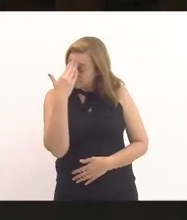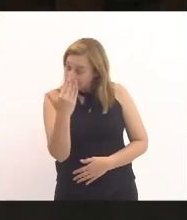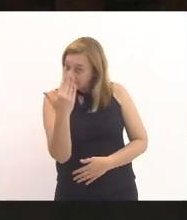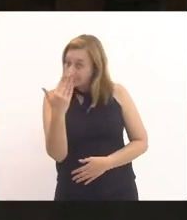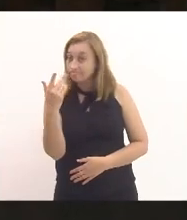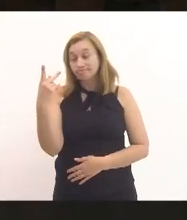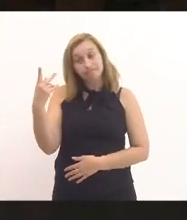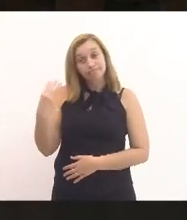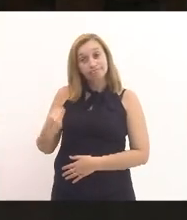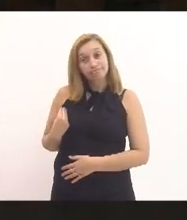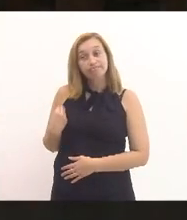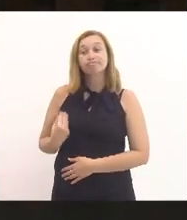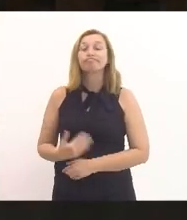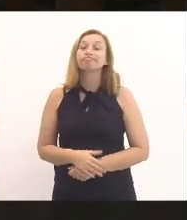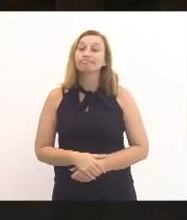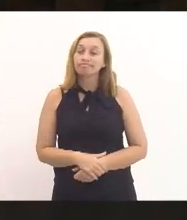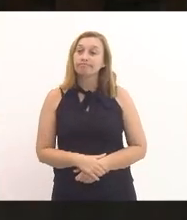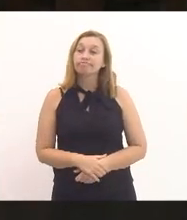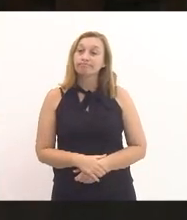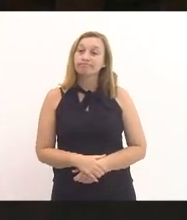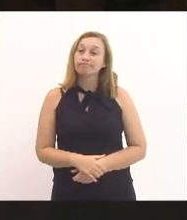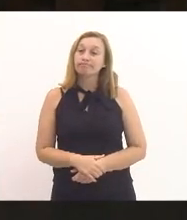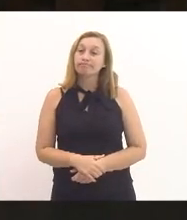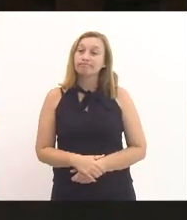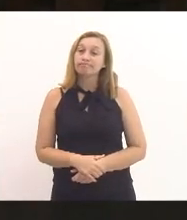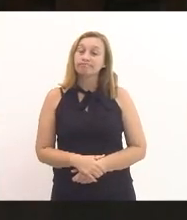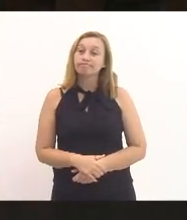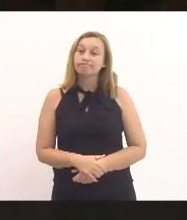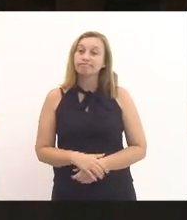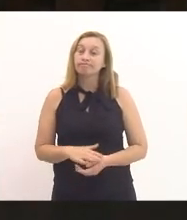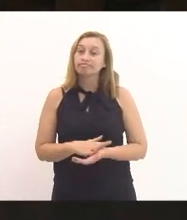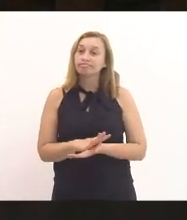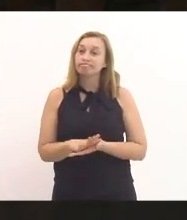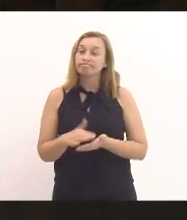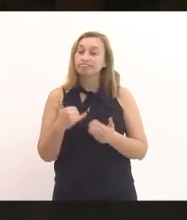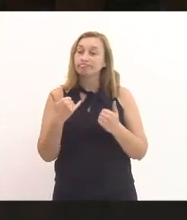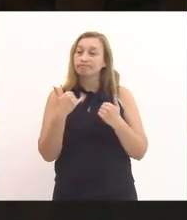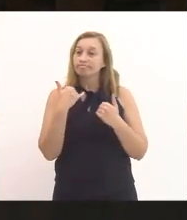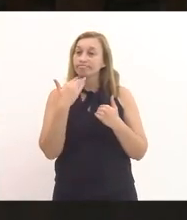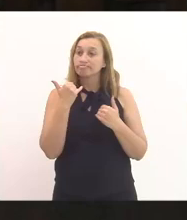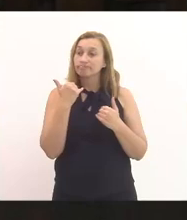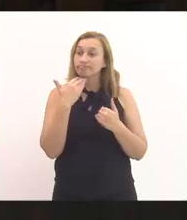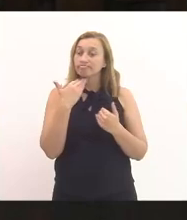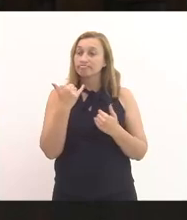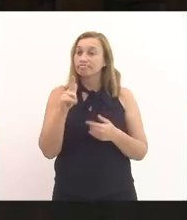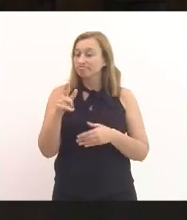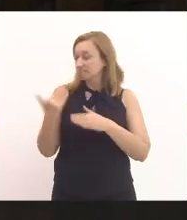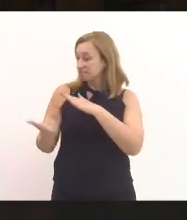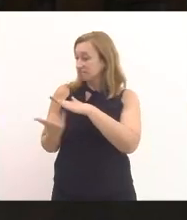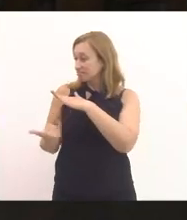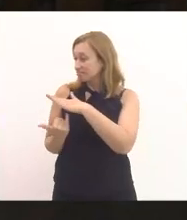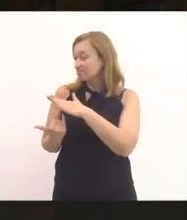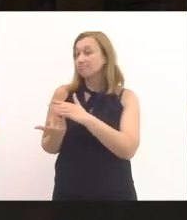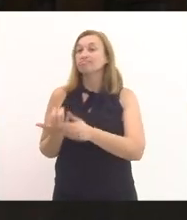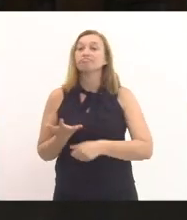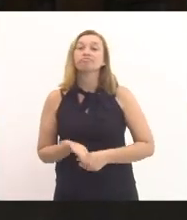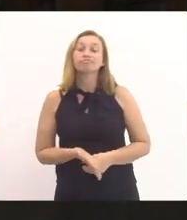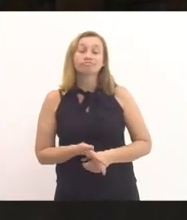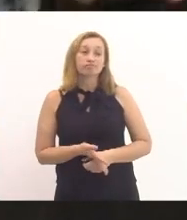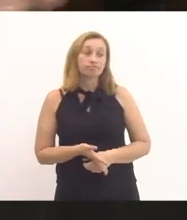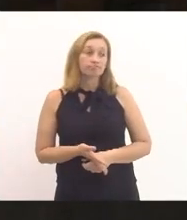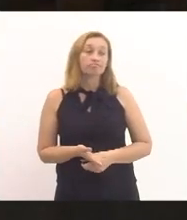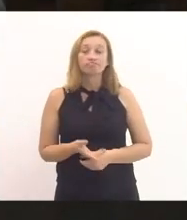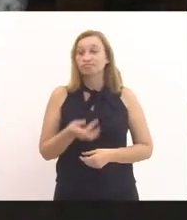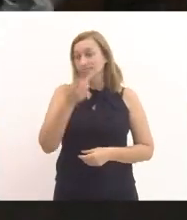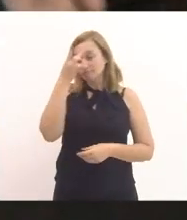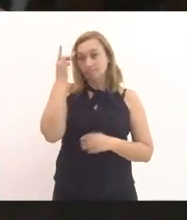obrigado pela sua vinda e nada de palpiteiro é isso esses institutos né Palpiteiros esses